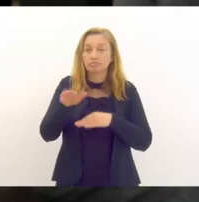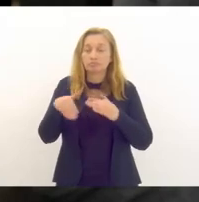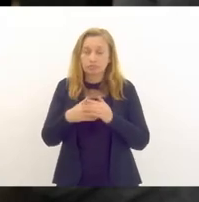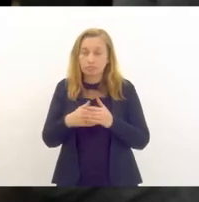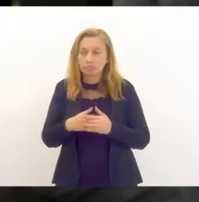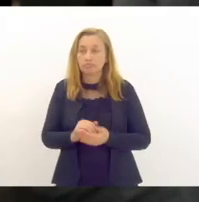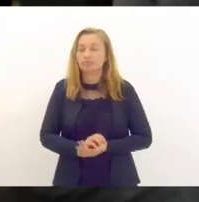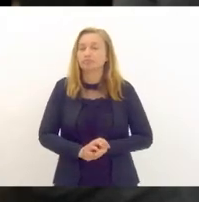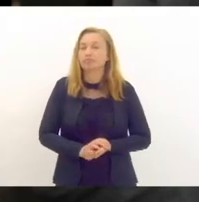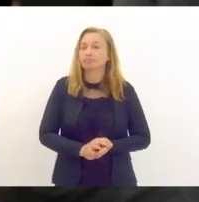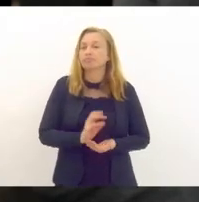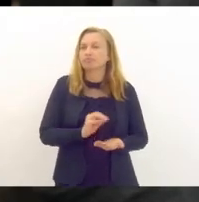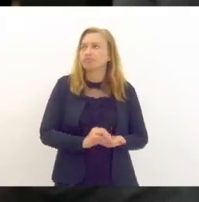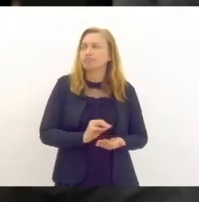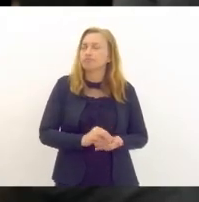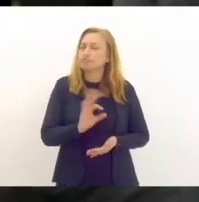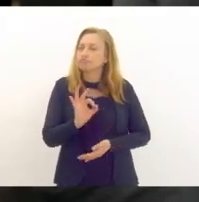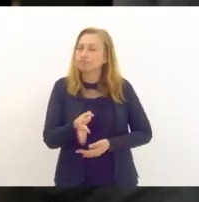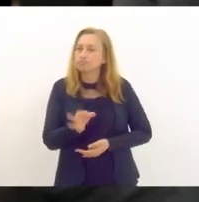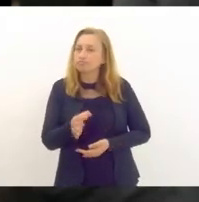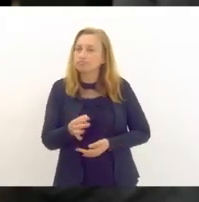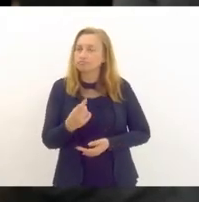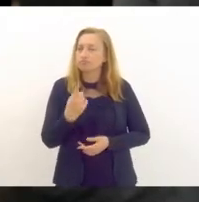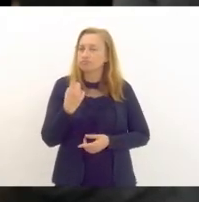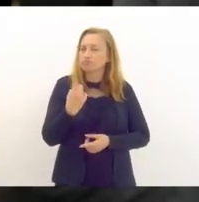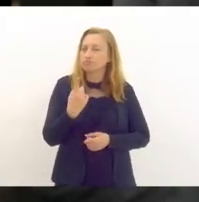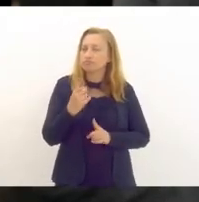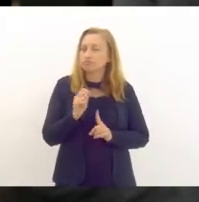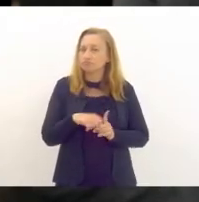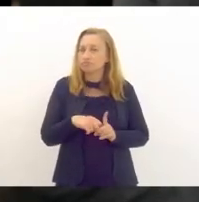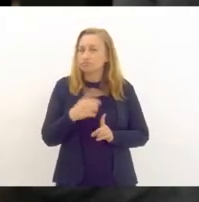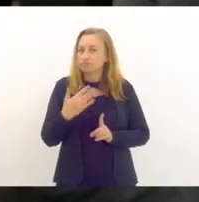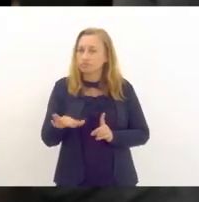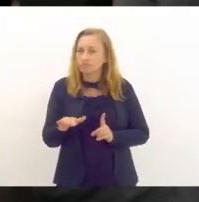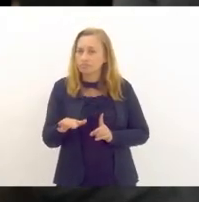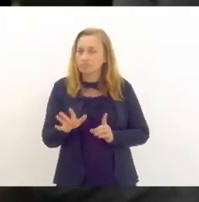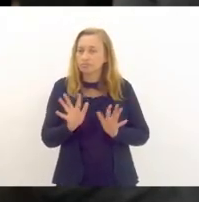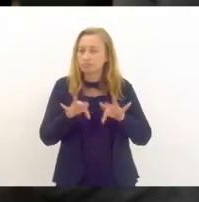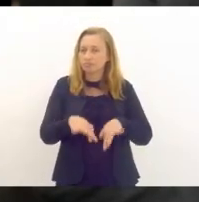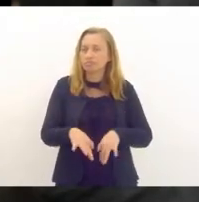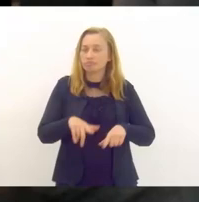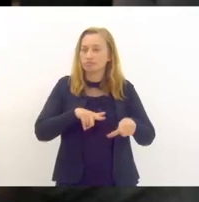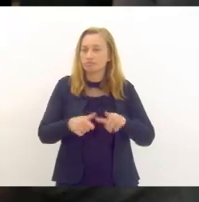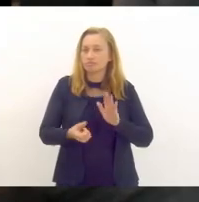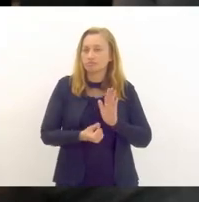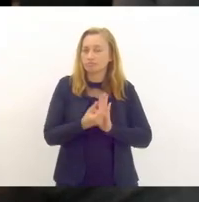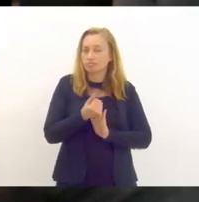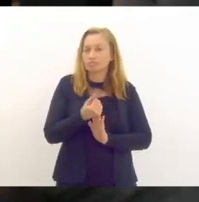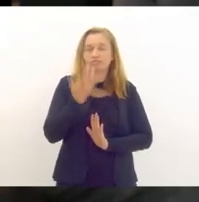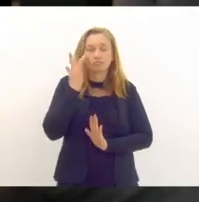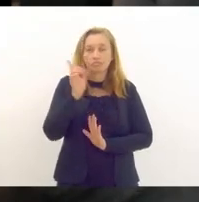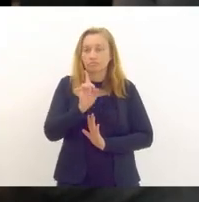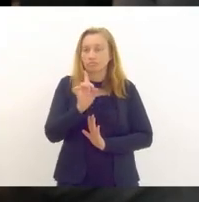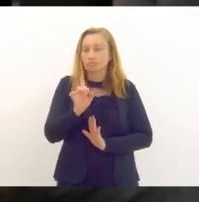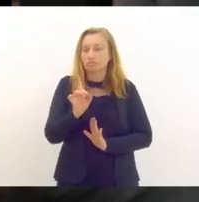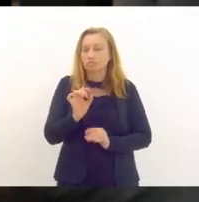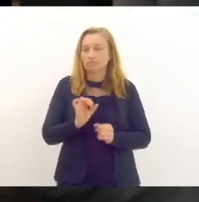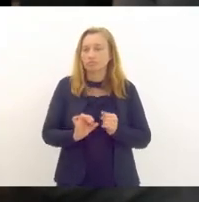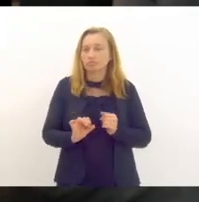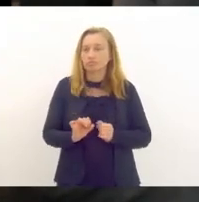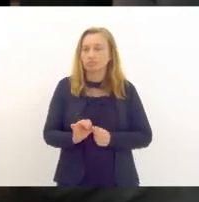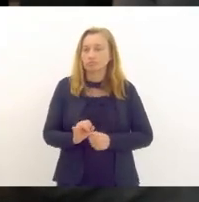Estado faltando exatamente uma um mês e meio para o fim do exercício financeiro eu acho que nós não deveríamos fazer isso